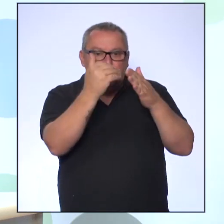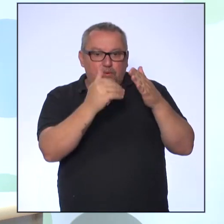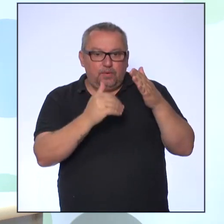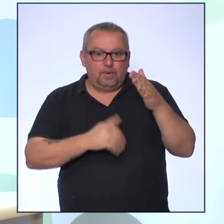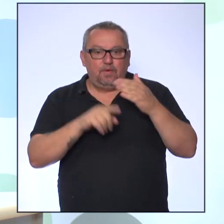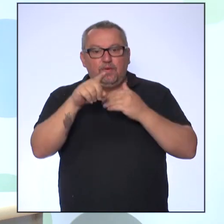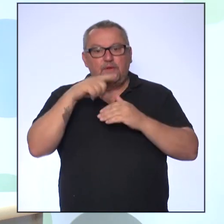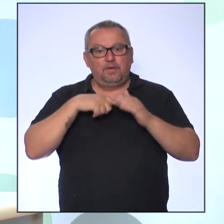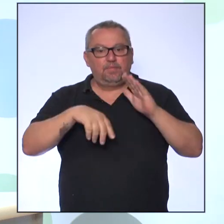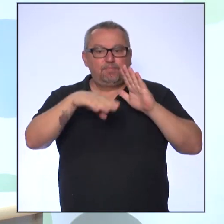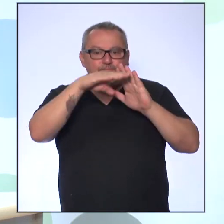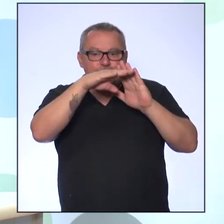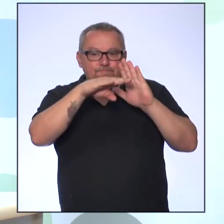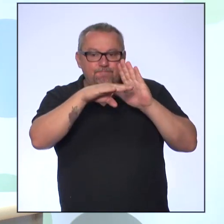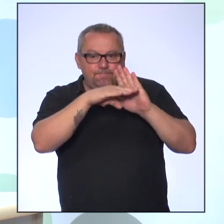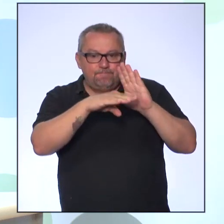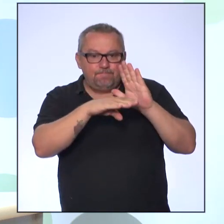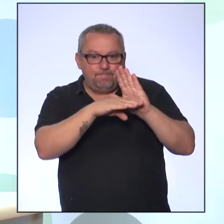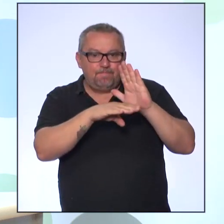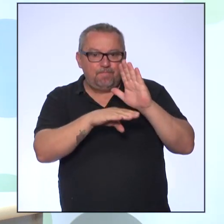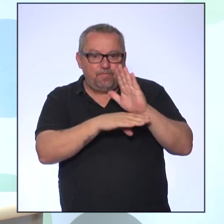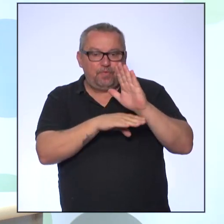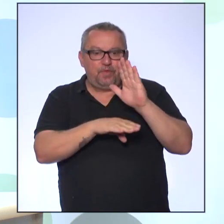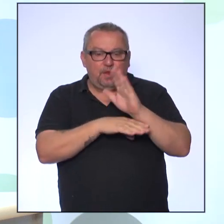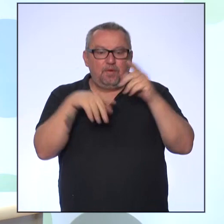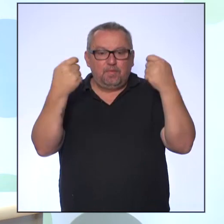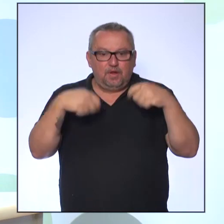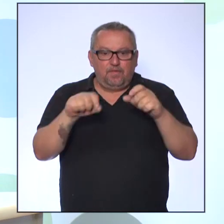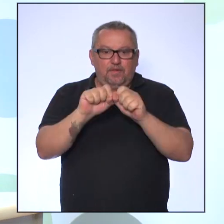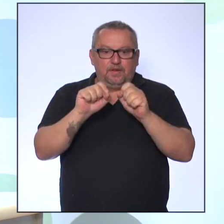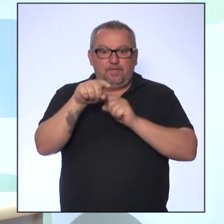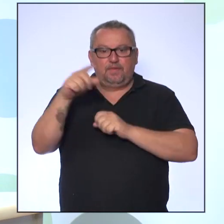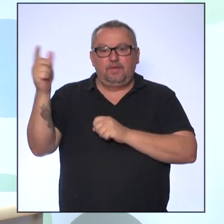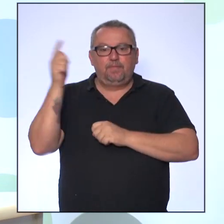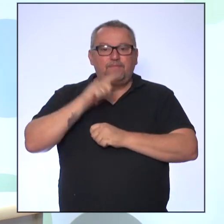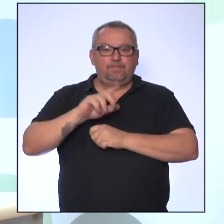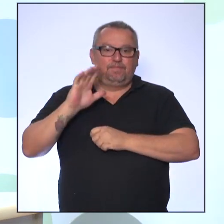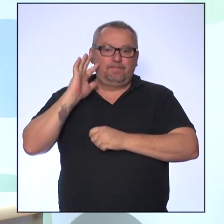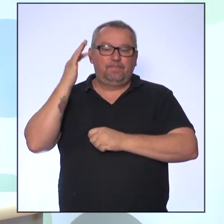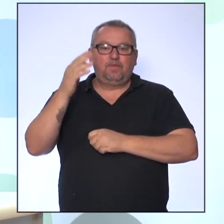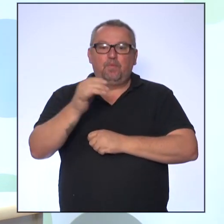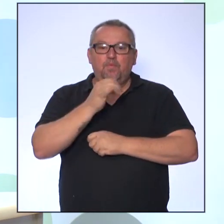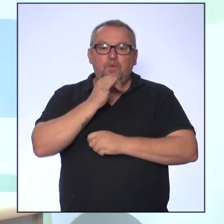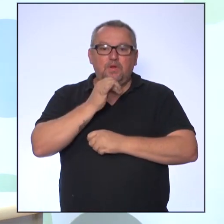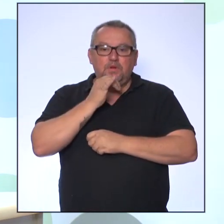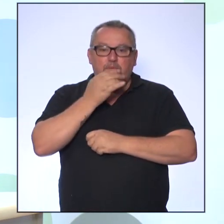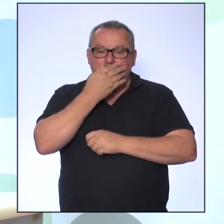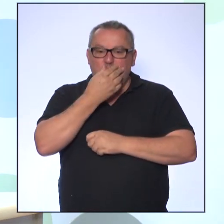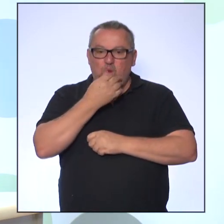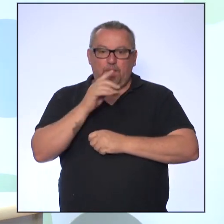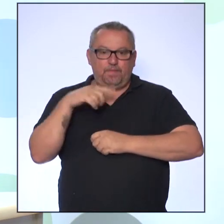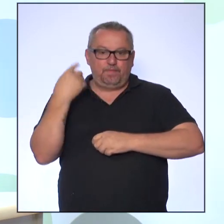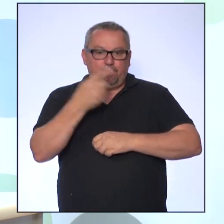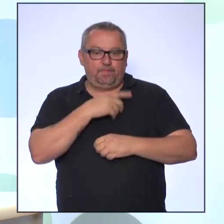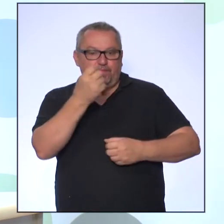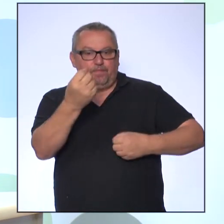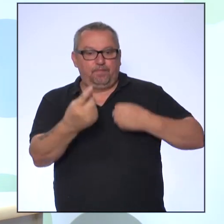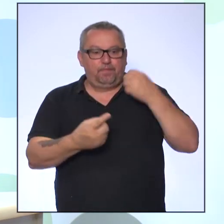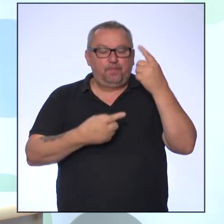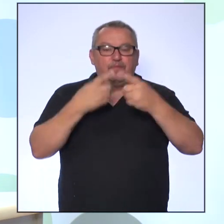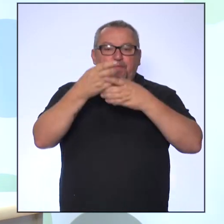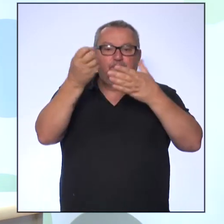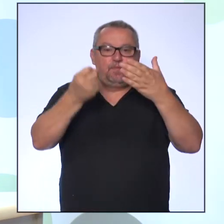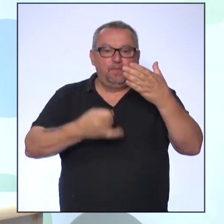uma ordem de etapas, né? E essa ordem de etapas você conseguir resolver. Então, por exemplo, nós temos algumas